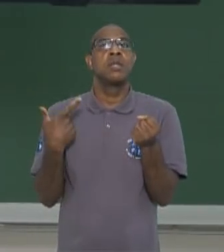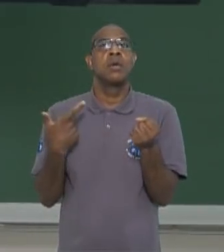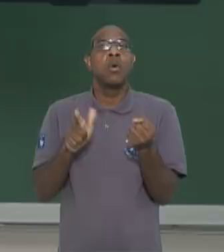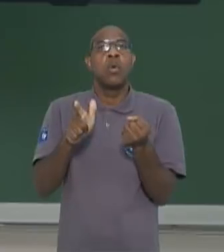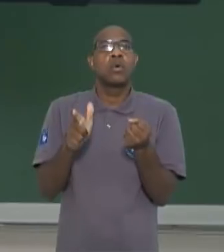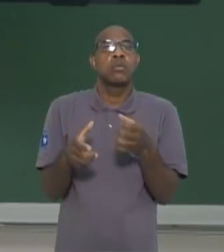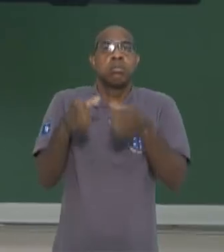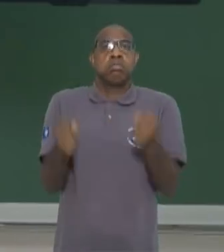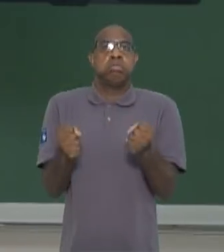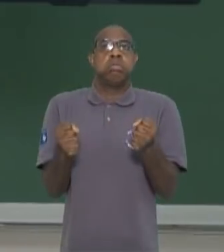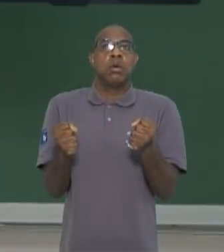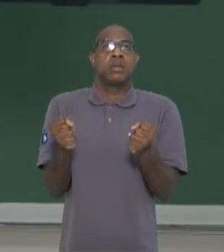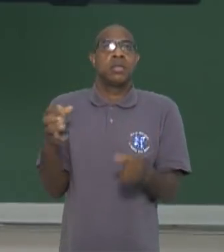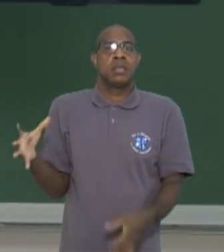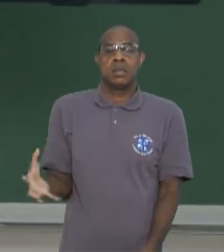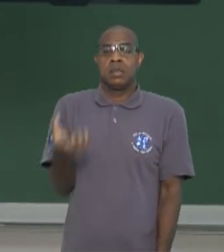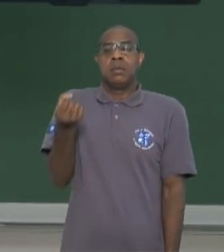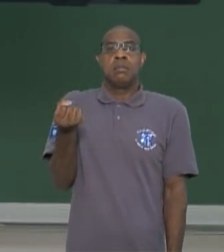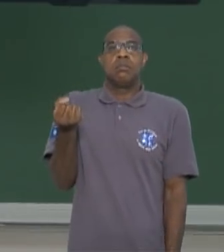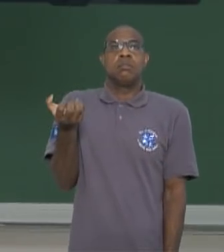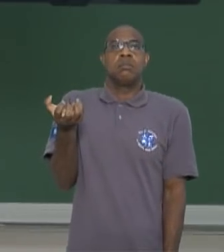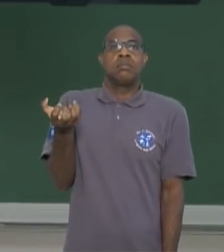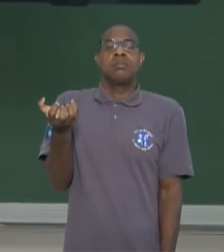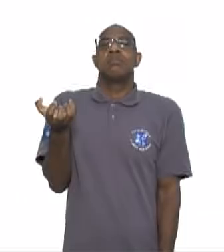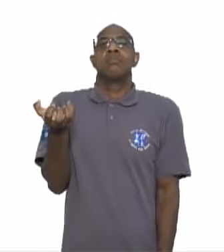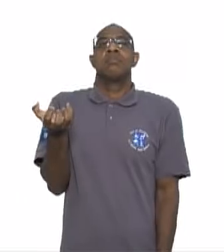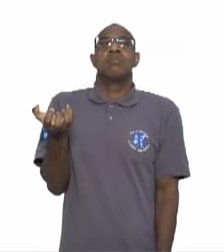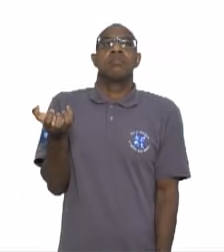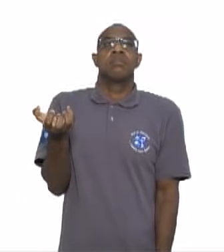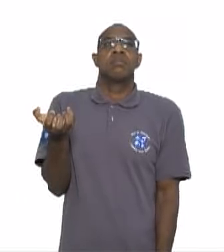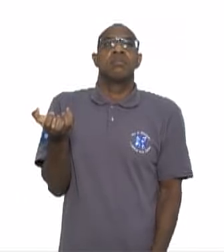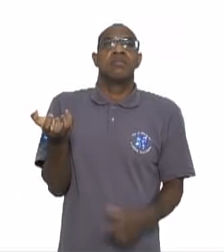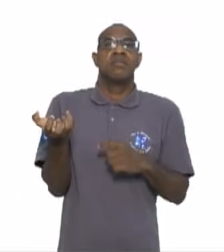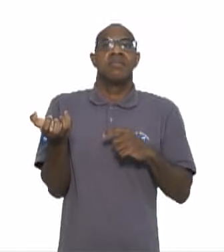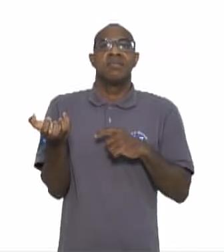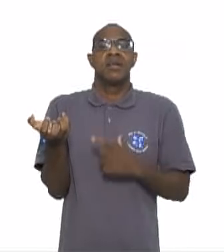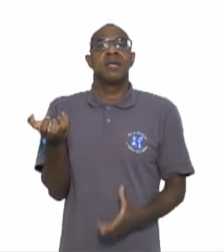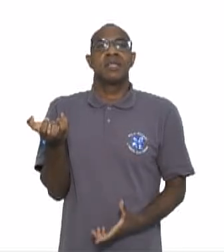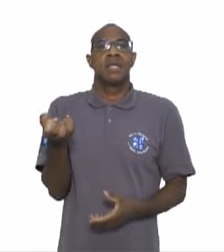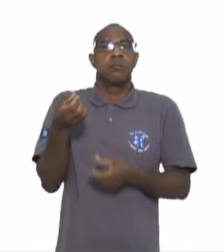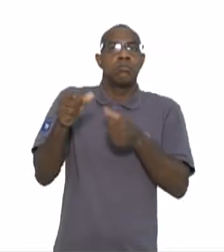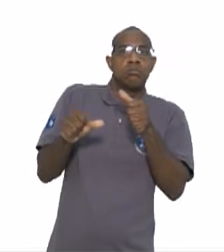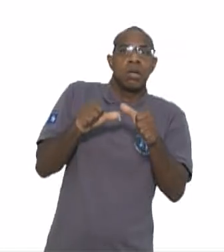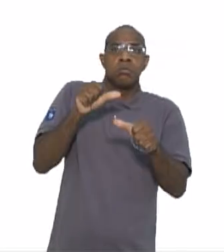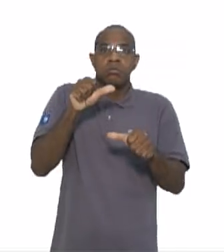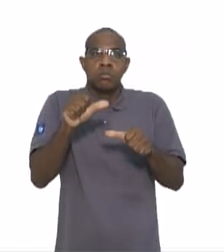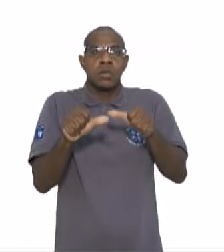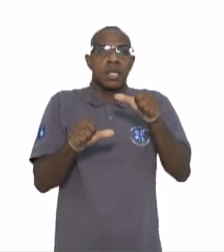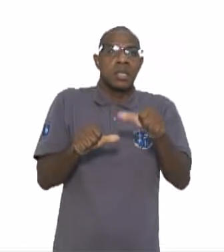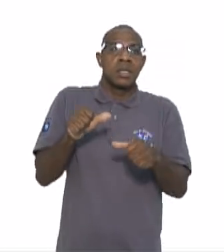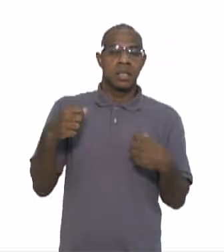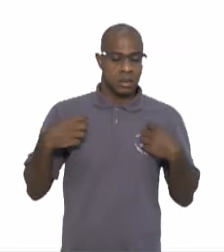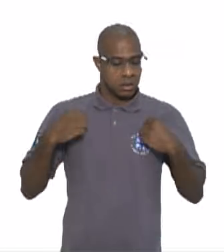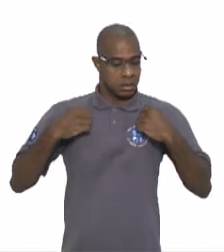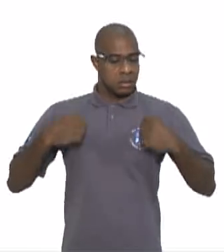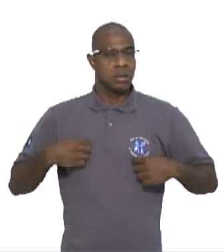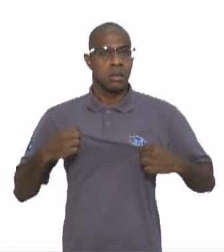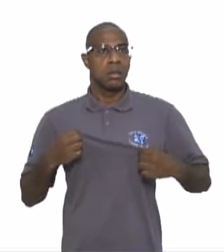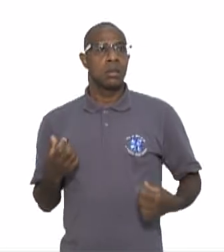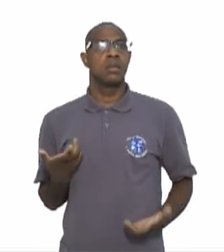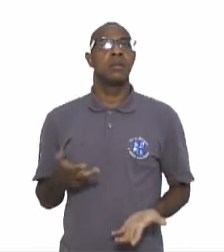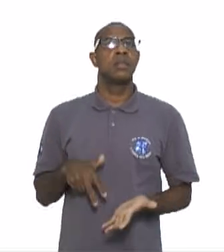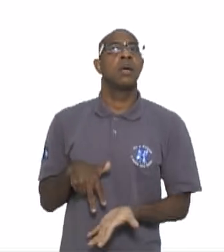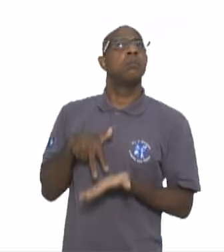símbolos de poder. Então a gente vai ver uma alternância ao longo da história na vestimenta do rei e na